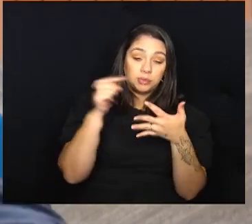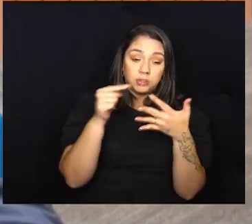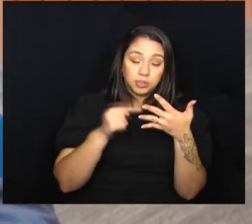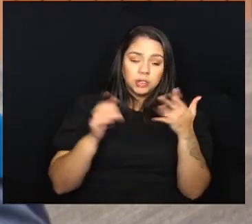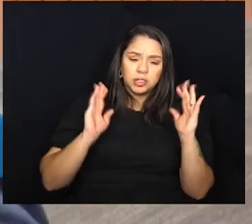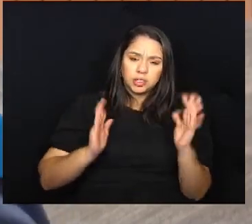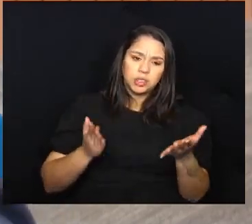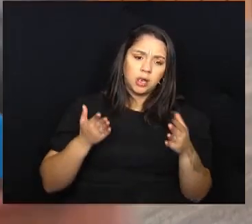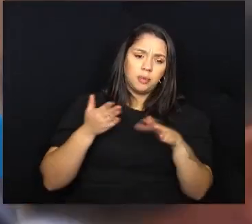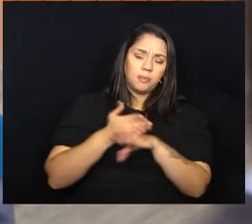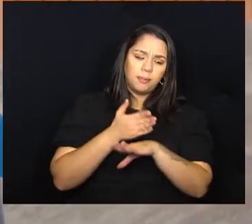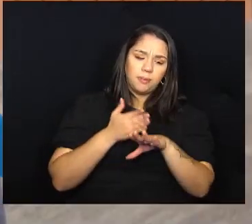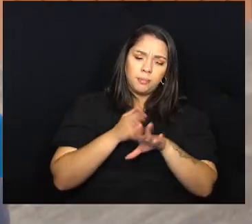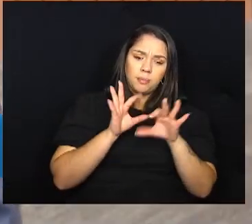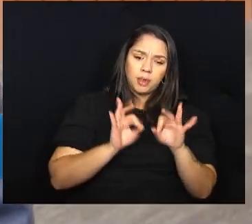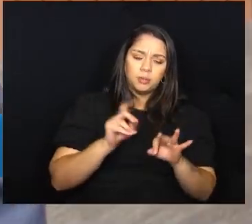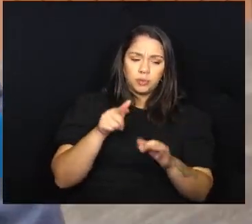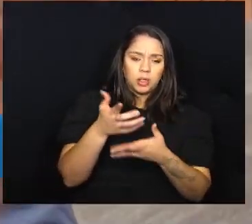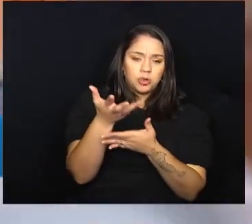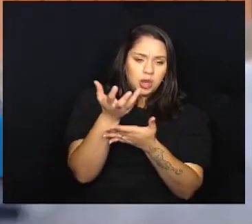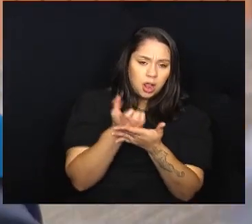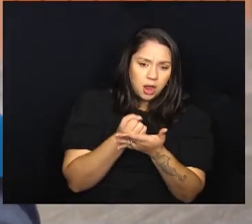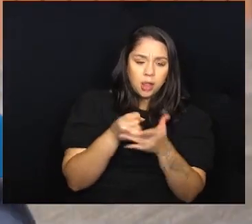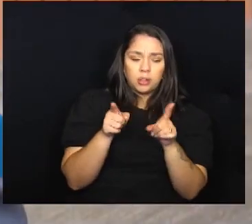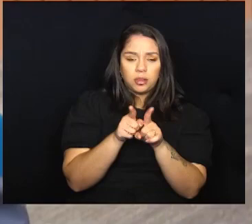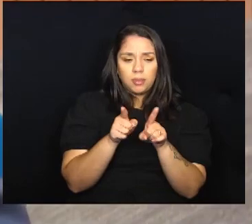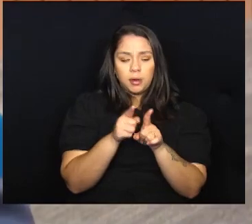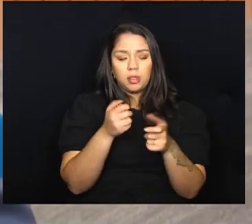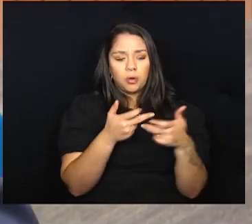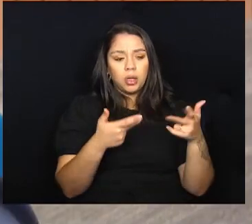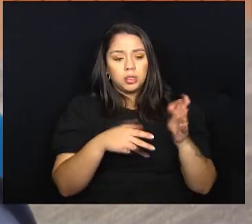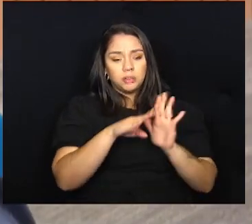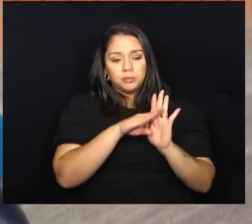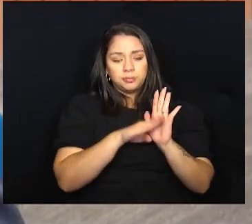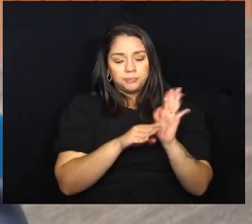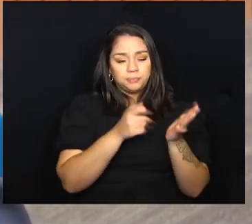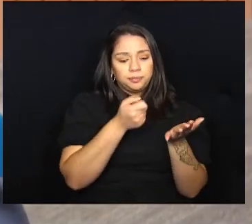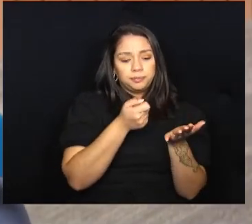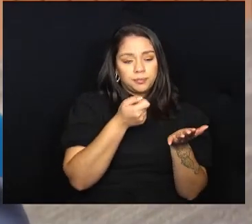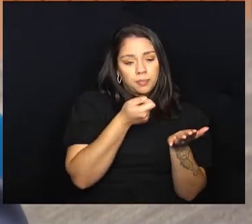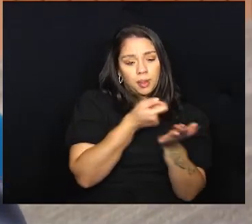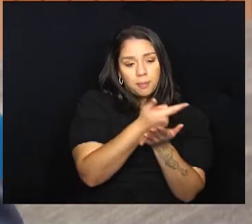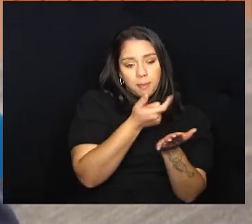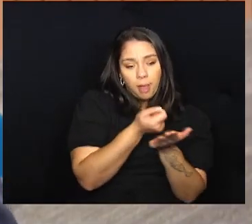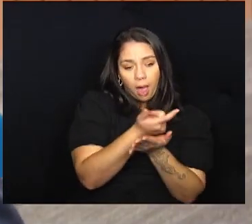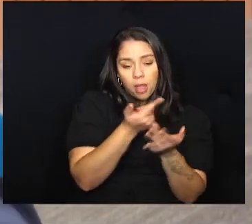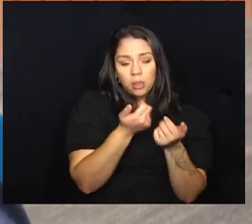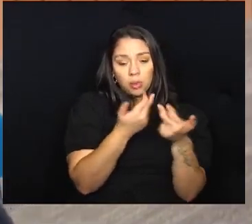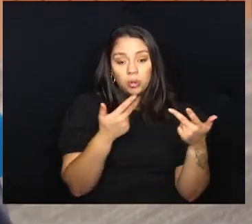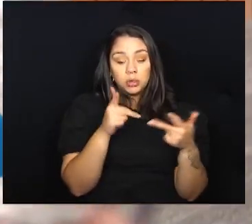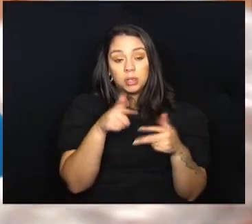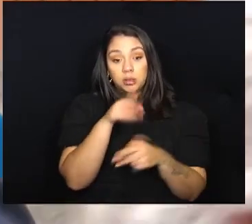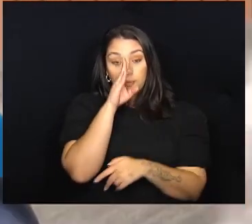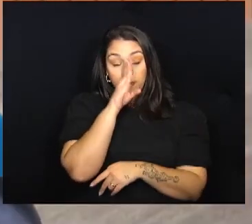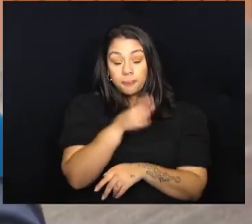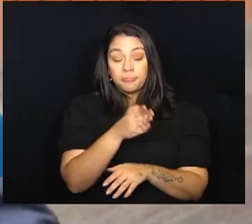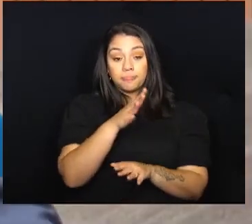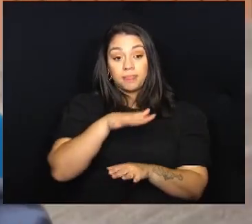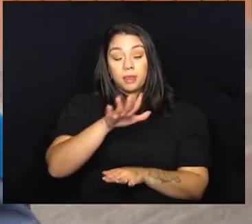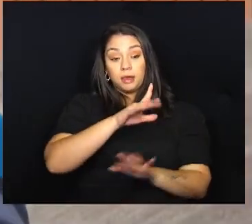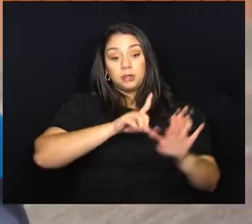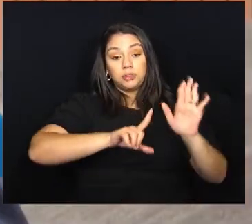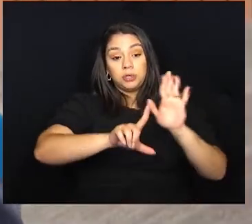né, de arrecadação, de despesa, todo o norteamento, né, da parte legal,